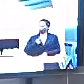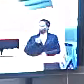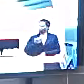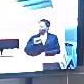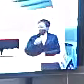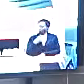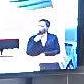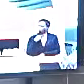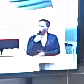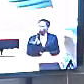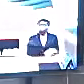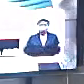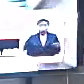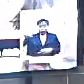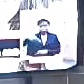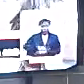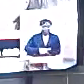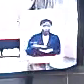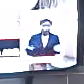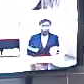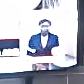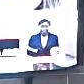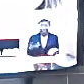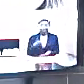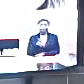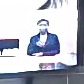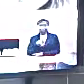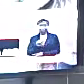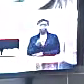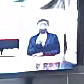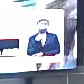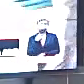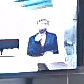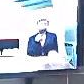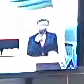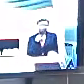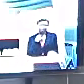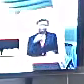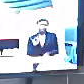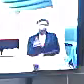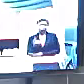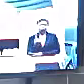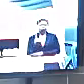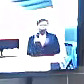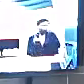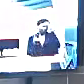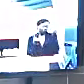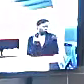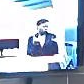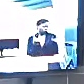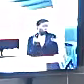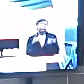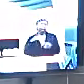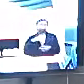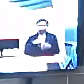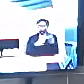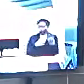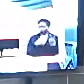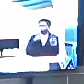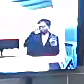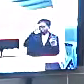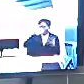estava ocupada só tinha tinha o quê aí que que aconteceu tinha dois idosos